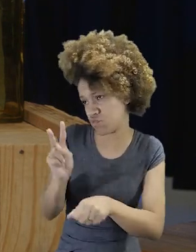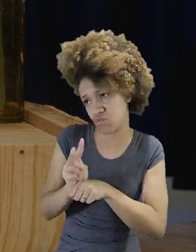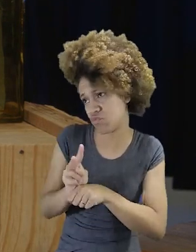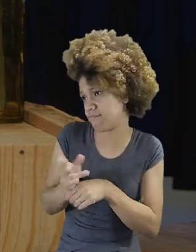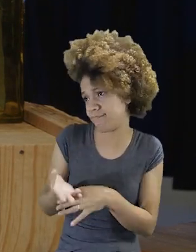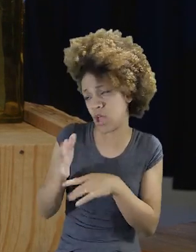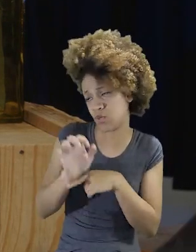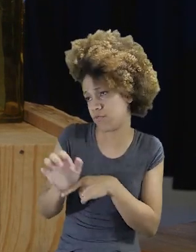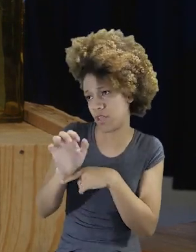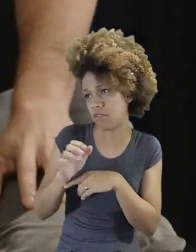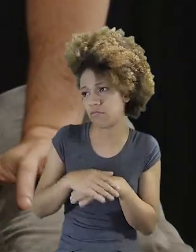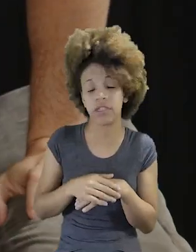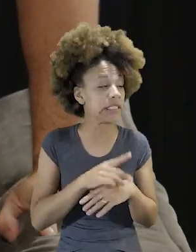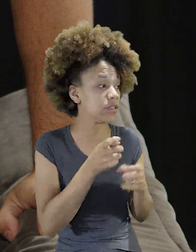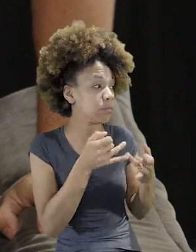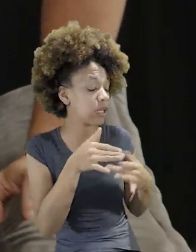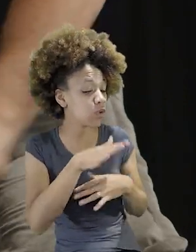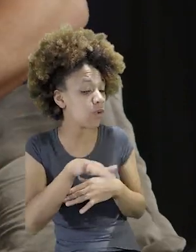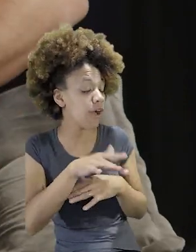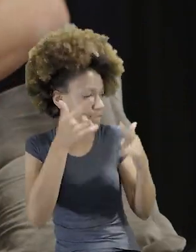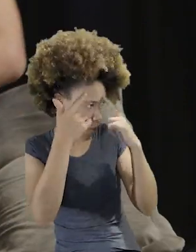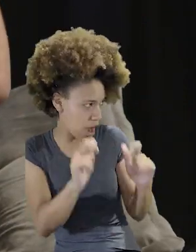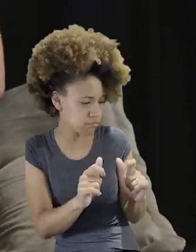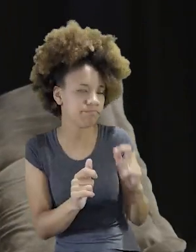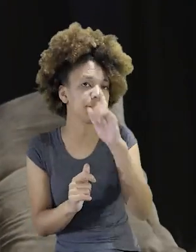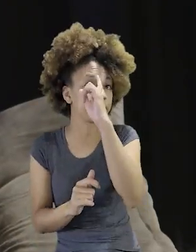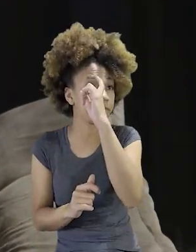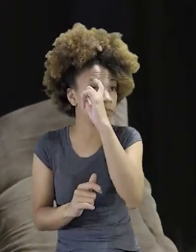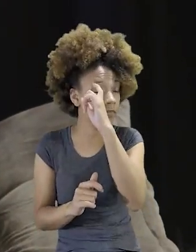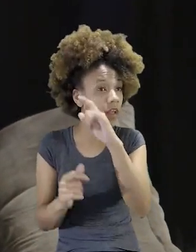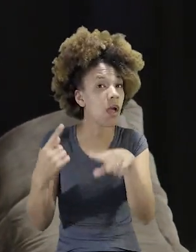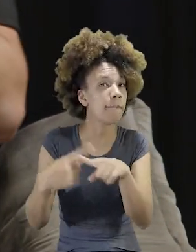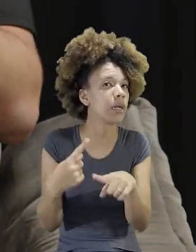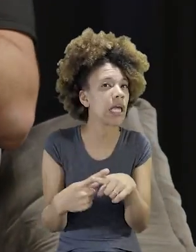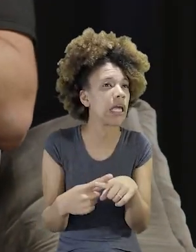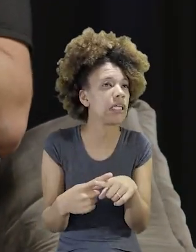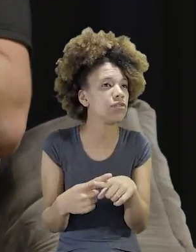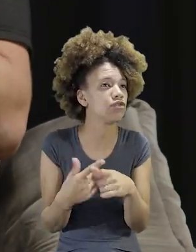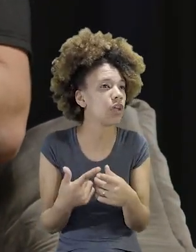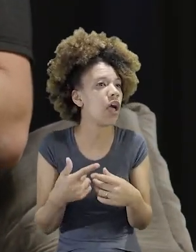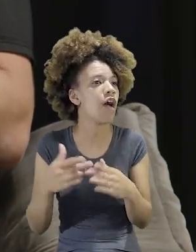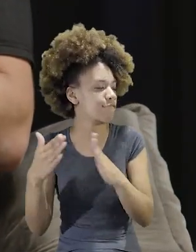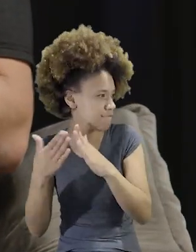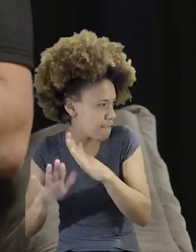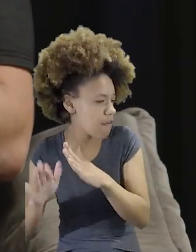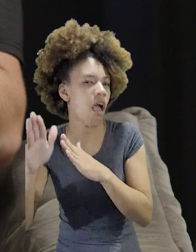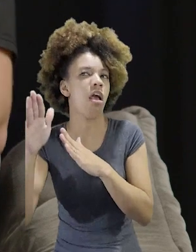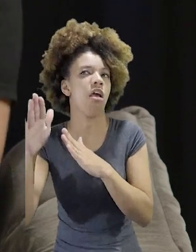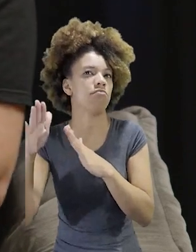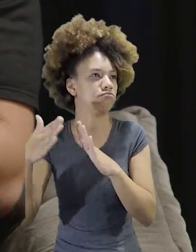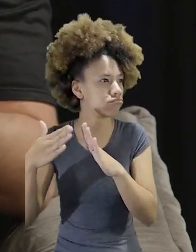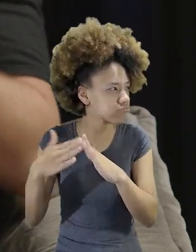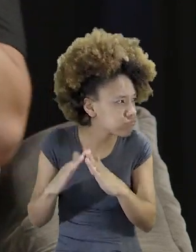falta de falta de cuidado então a gente tá falando de um ambiente violento né tipo que está falando